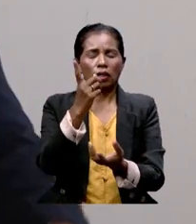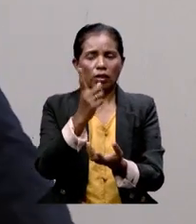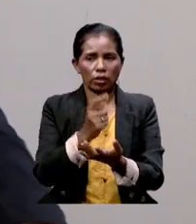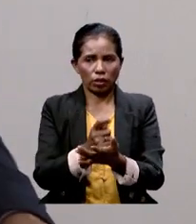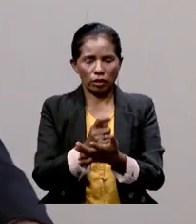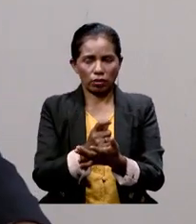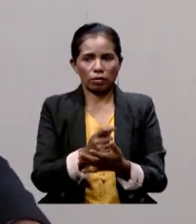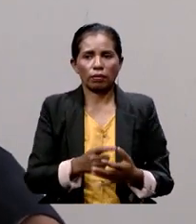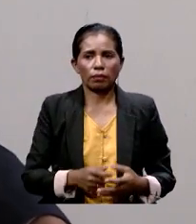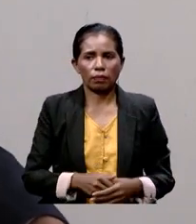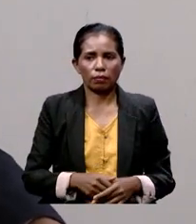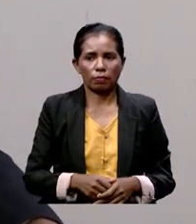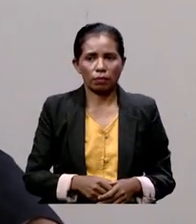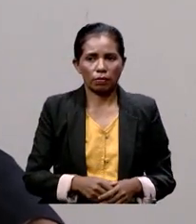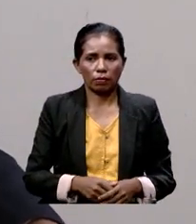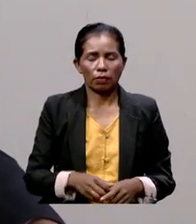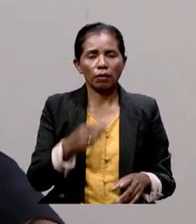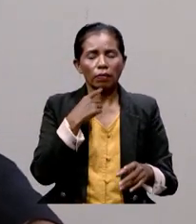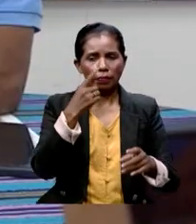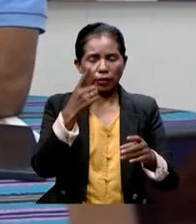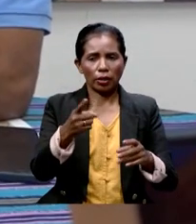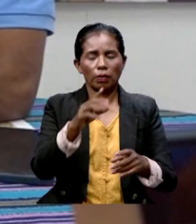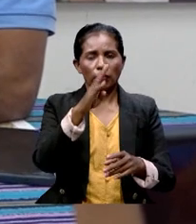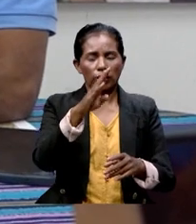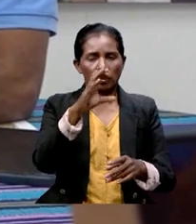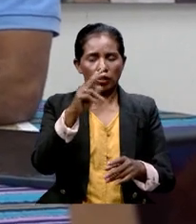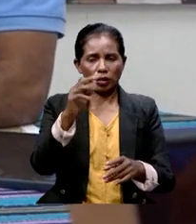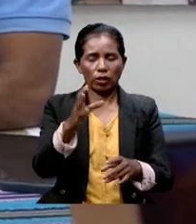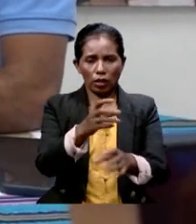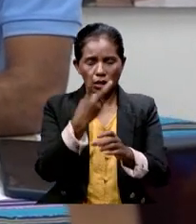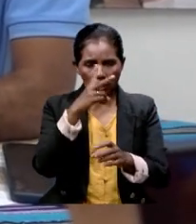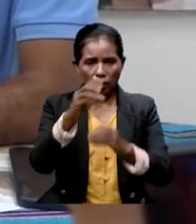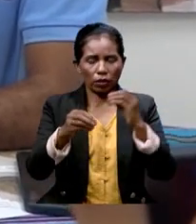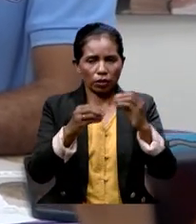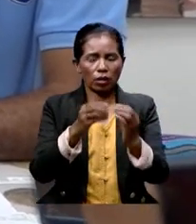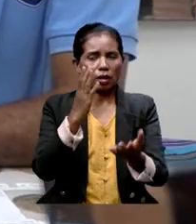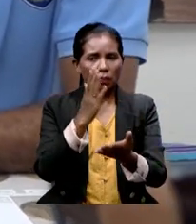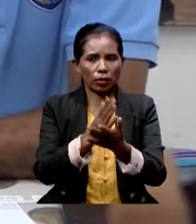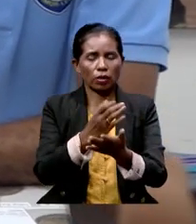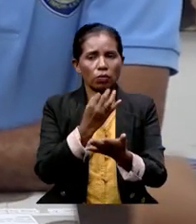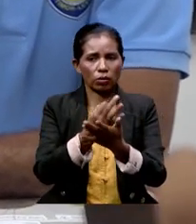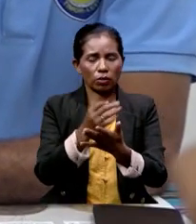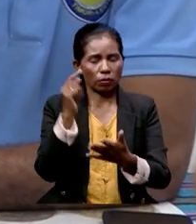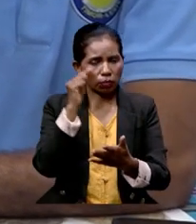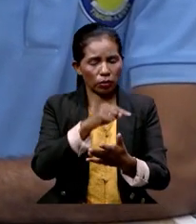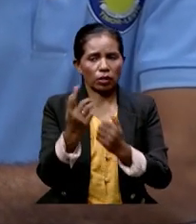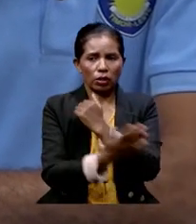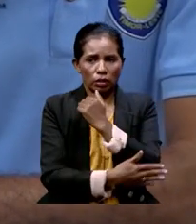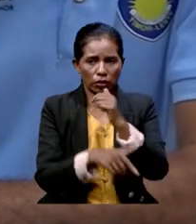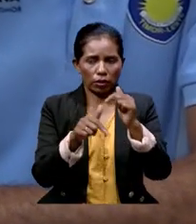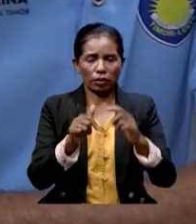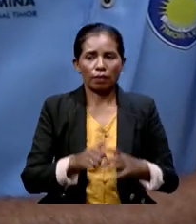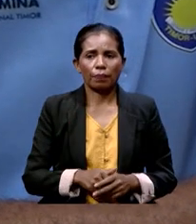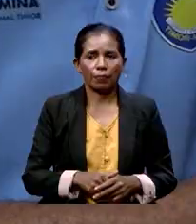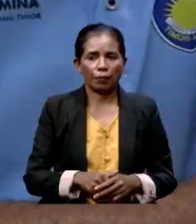800 quantidade. Elder López Mosa afirma, BCTL se foi medida balon, onde prevê a circulação de moeda falsa e railaran. Portanto, a